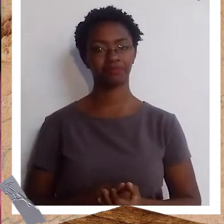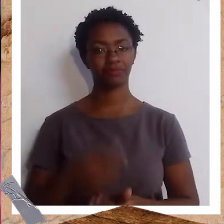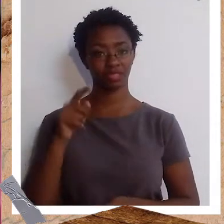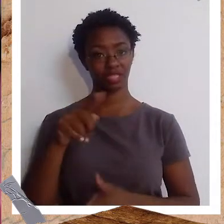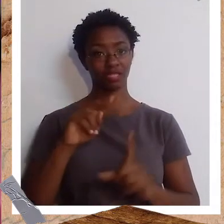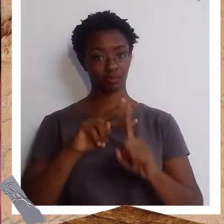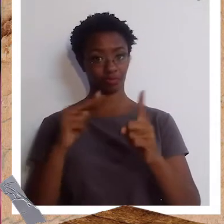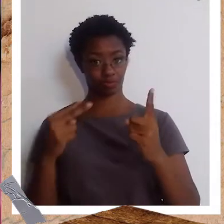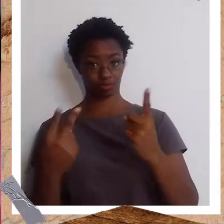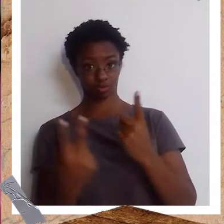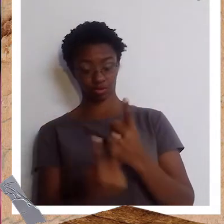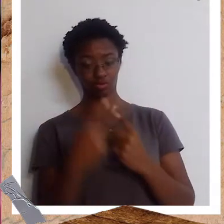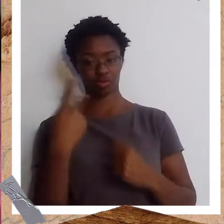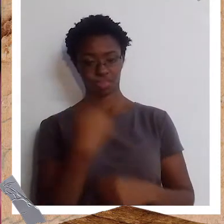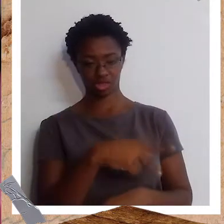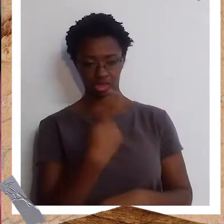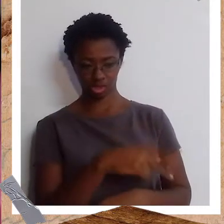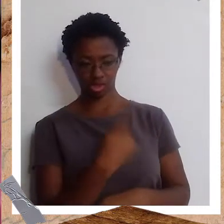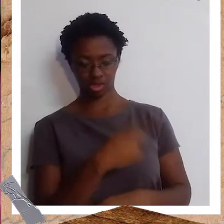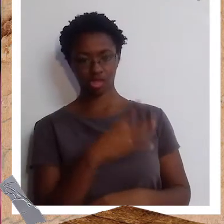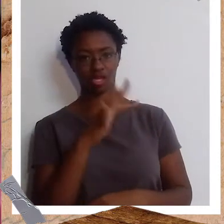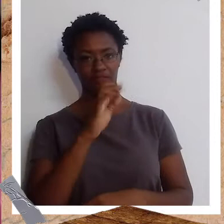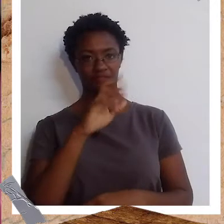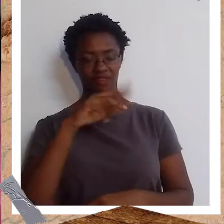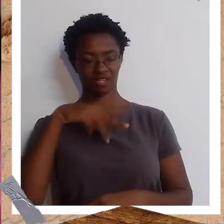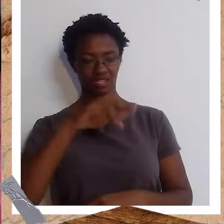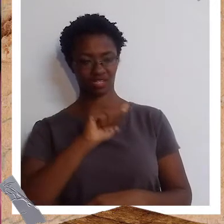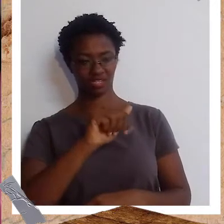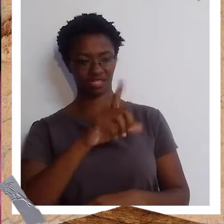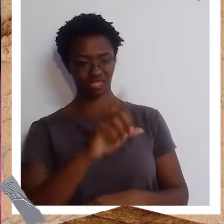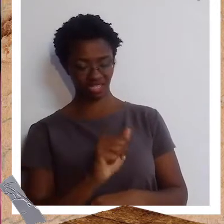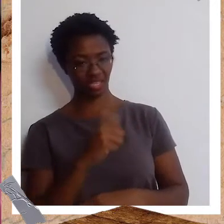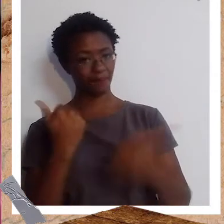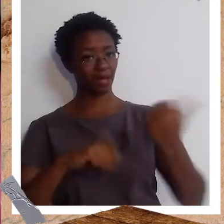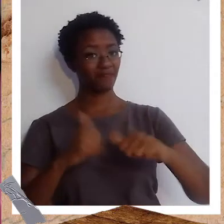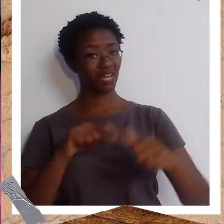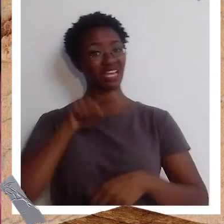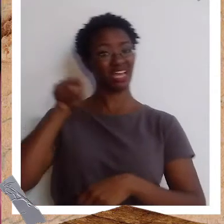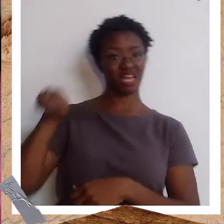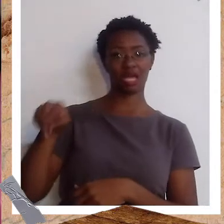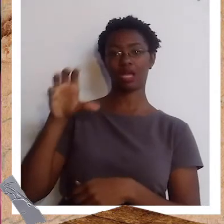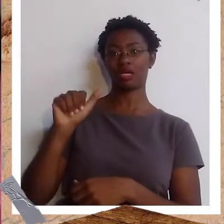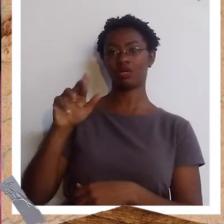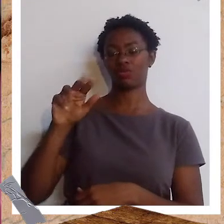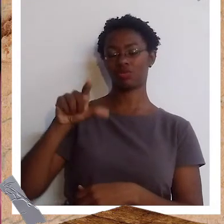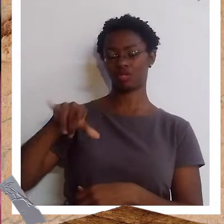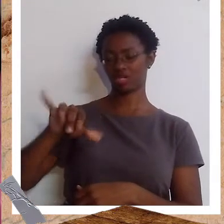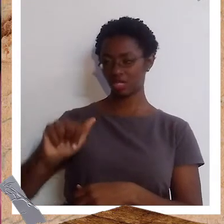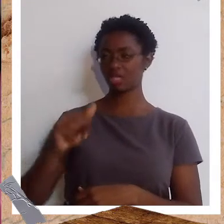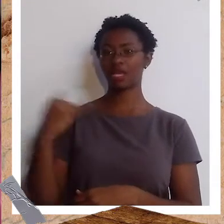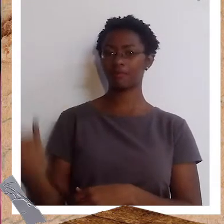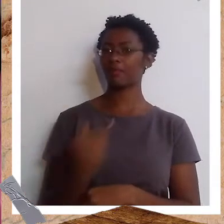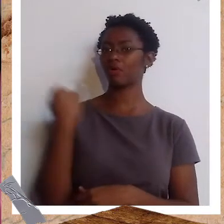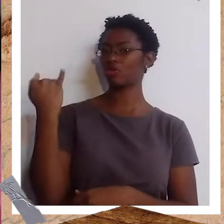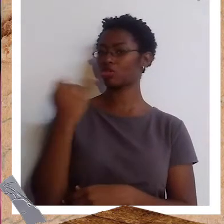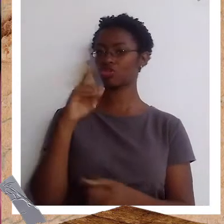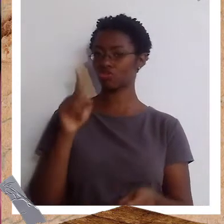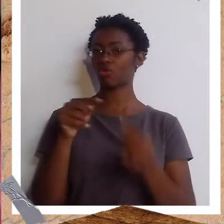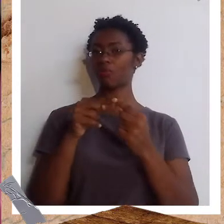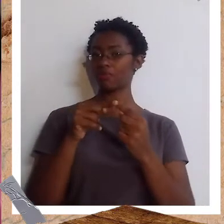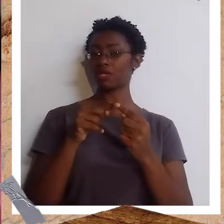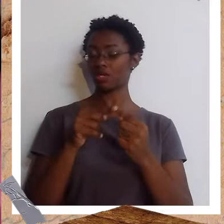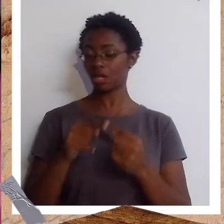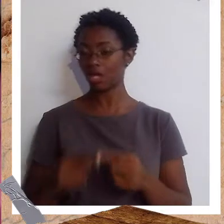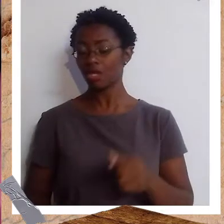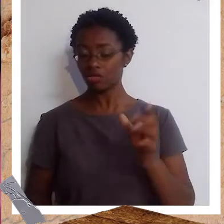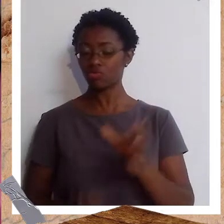prerrogativa que a Fernanda Miranda traz para analisar a Carolina, ela cai como uma luva, como o Hélio mencionou, também para pensar a presença de artistas